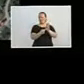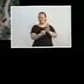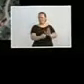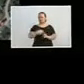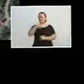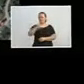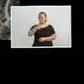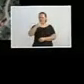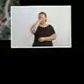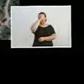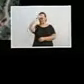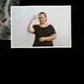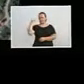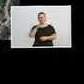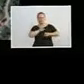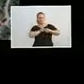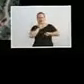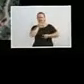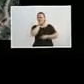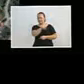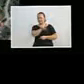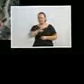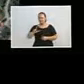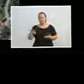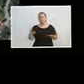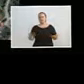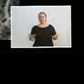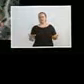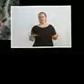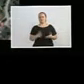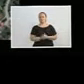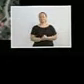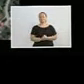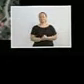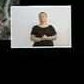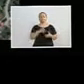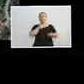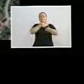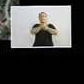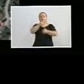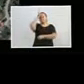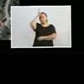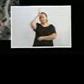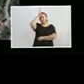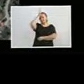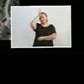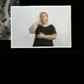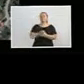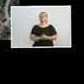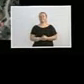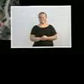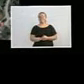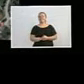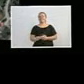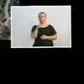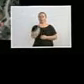público, dá para a cidade de Blumenau. Essa é a localização próxima ao complexo do Badenford. Essa foto, que